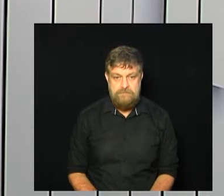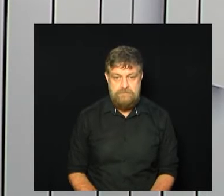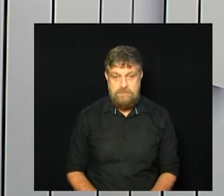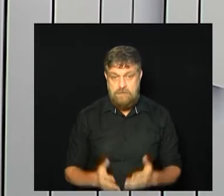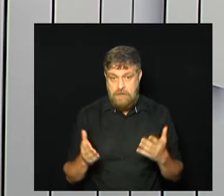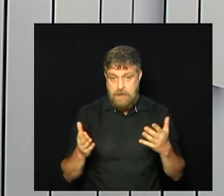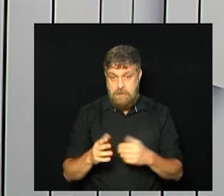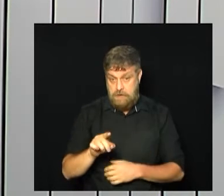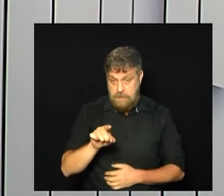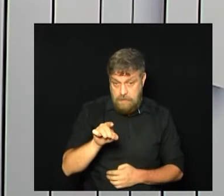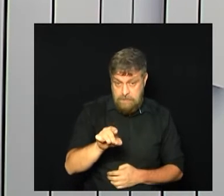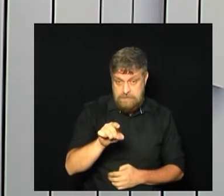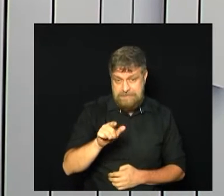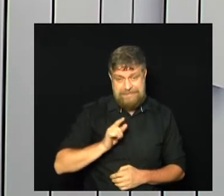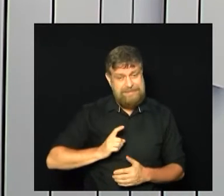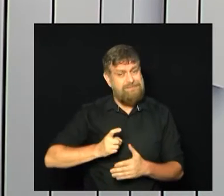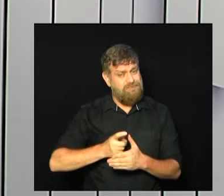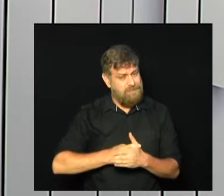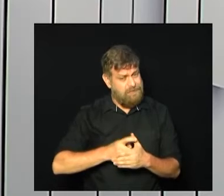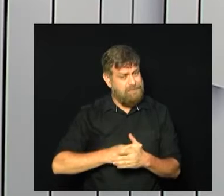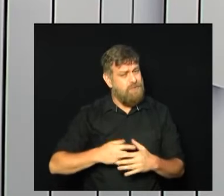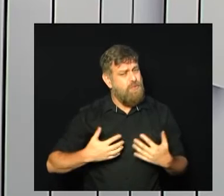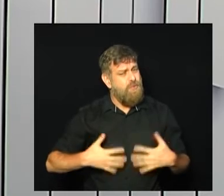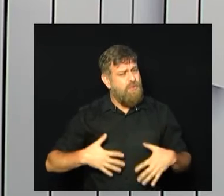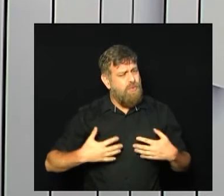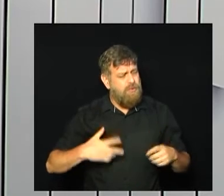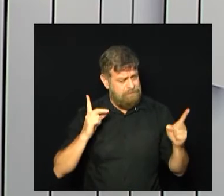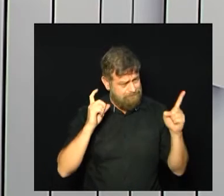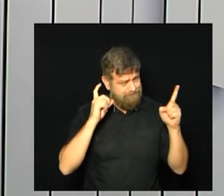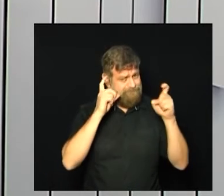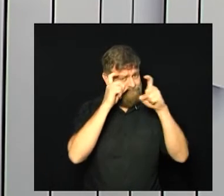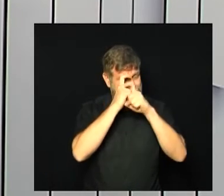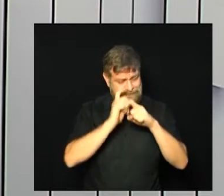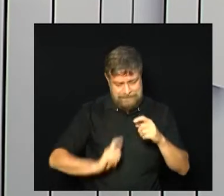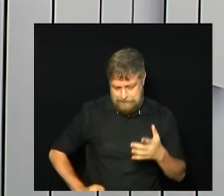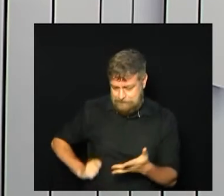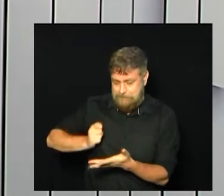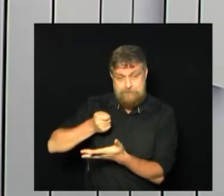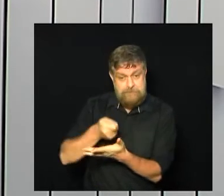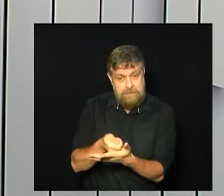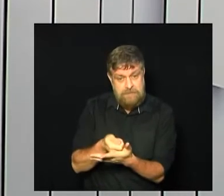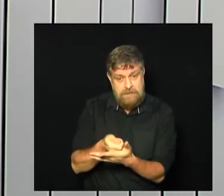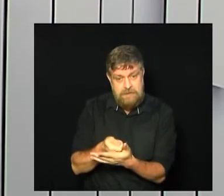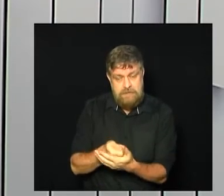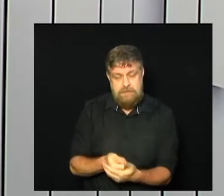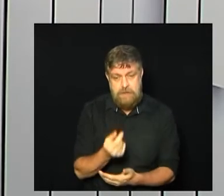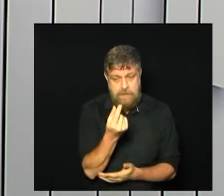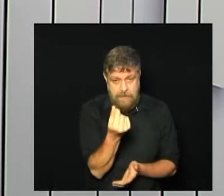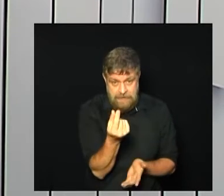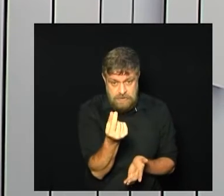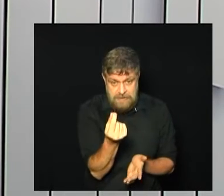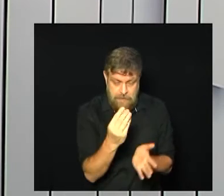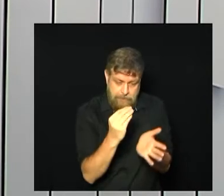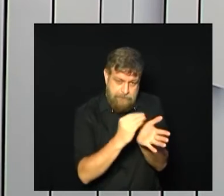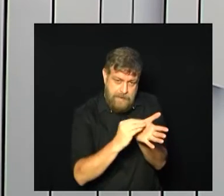Agora, para você que está com dívidas, com dificuldades para pagar as contas, o quadro Na Ponta do